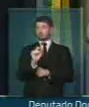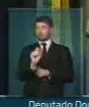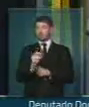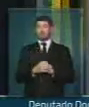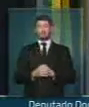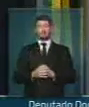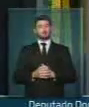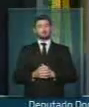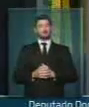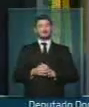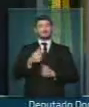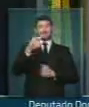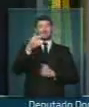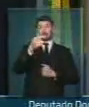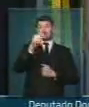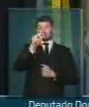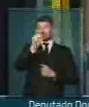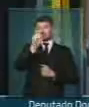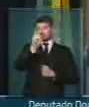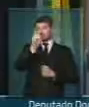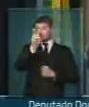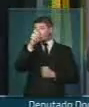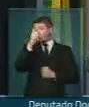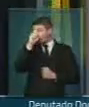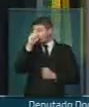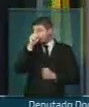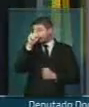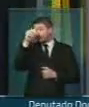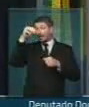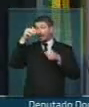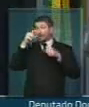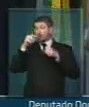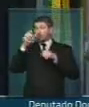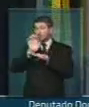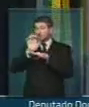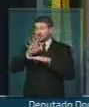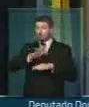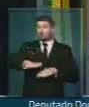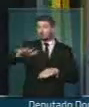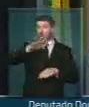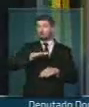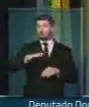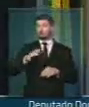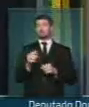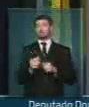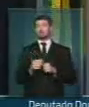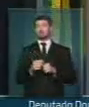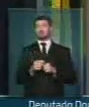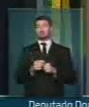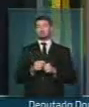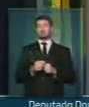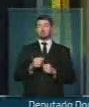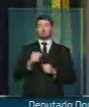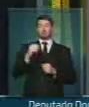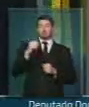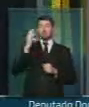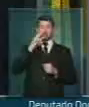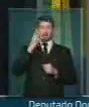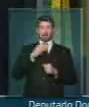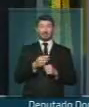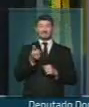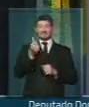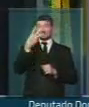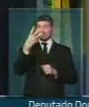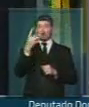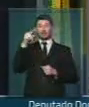de 75 hospitais no Maranhão. 64 hospitais de 20 leitos, 8